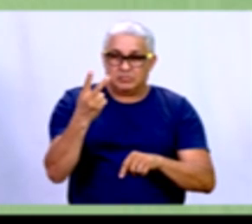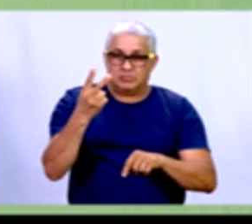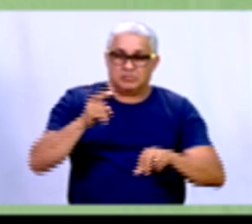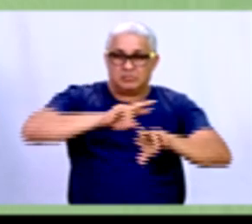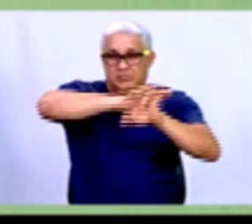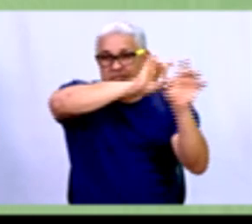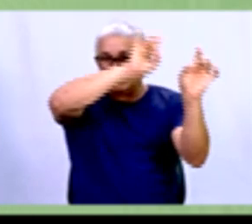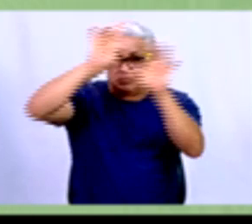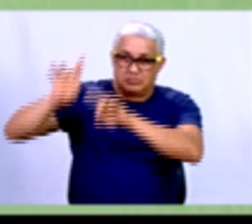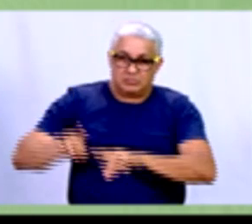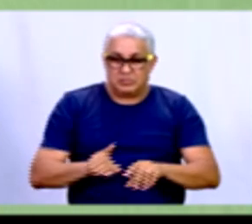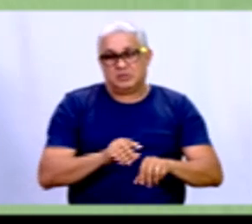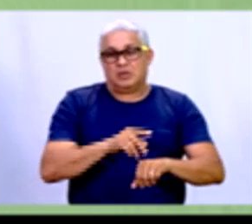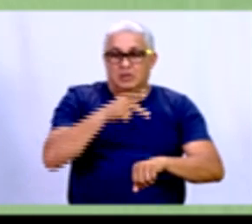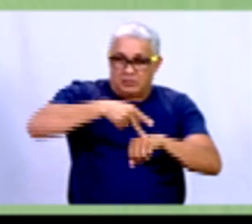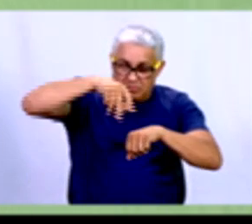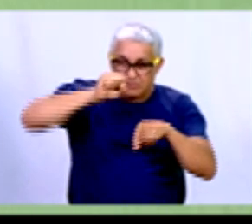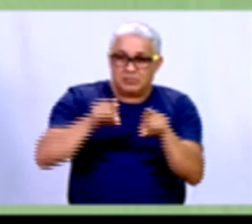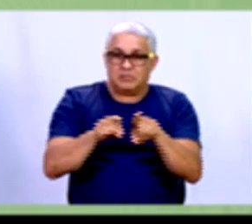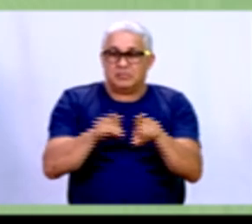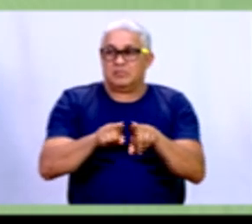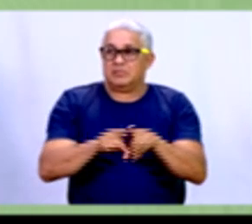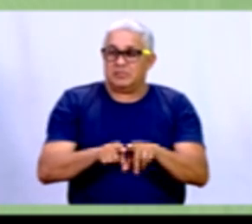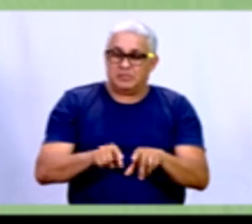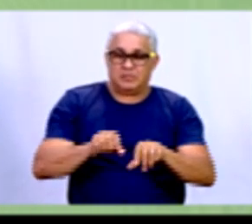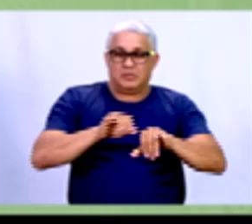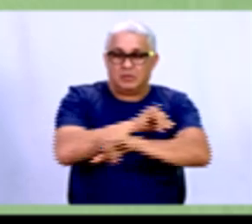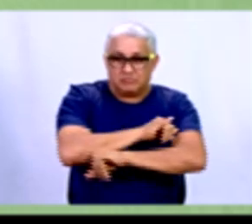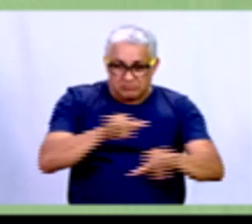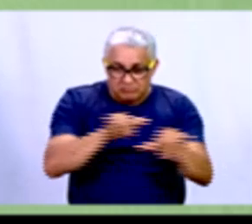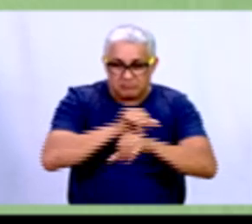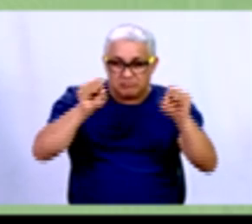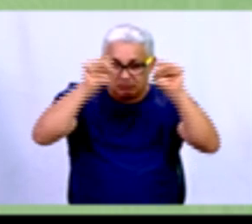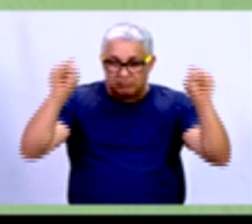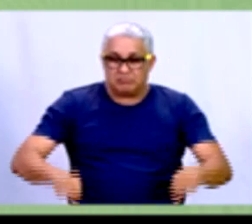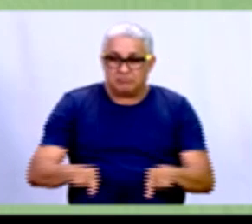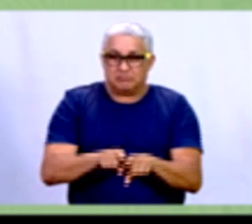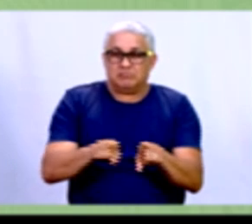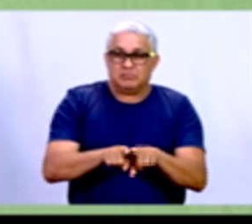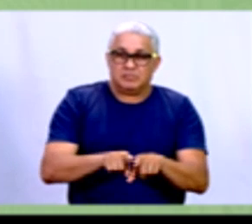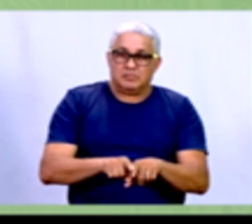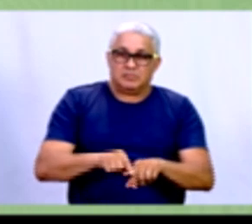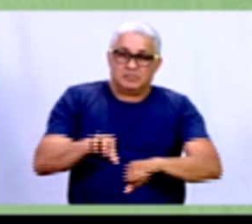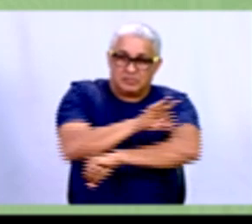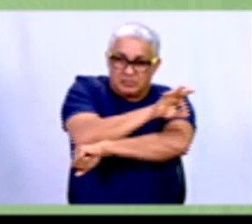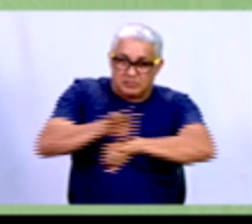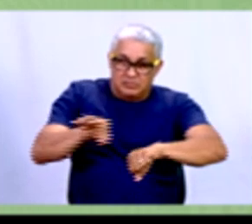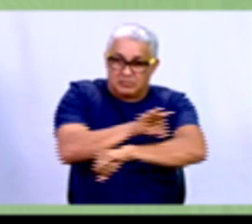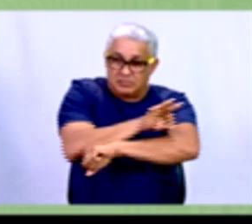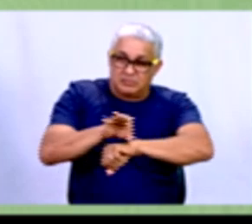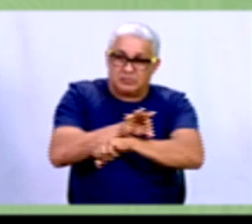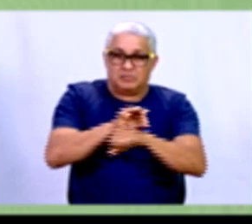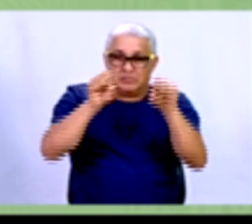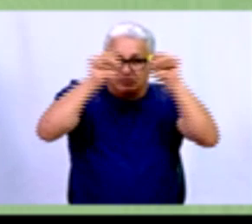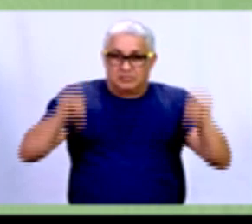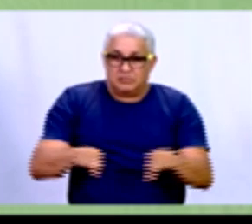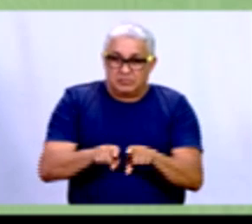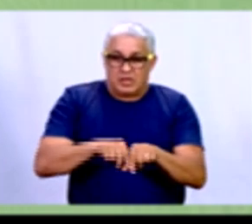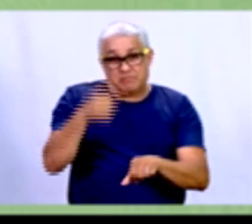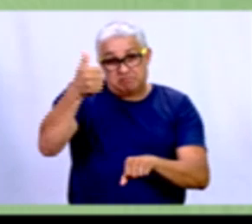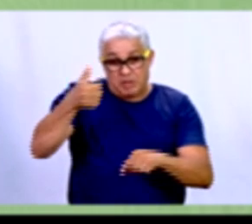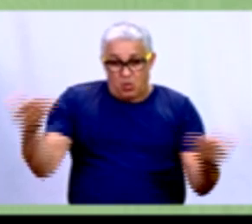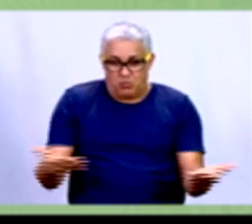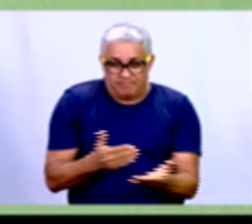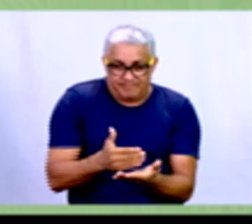em Sistemas de Informação e Engenharia de Sistemas. Com isso, nós iniciaremos a nossa primeira teleaula da